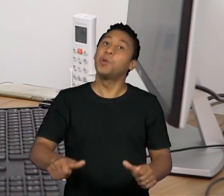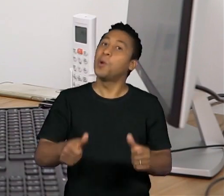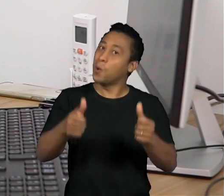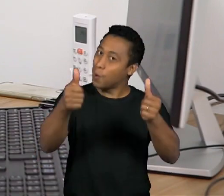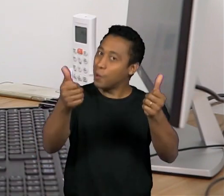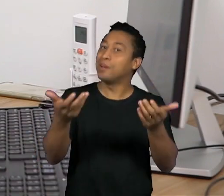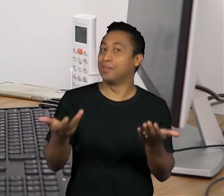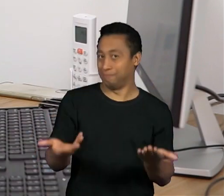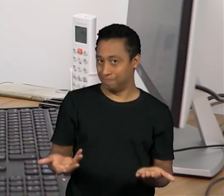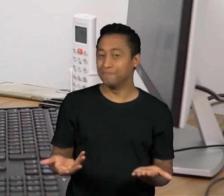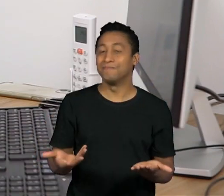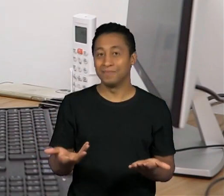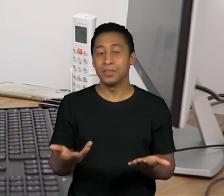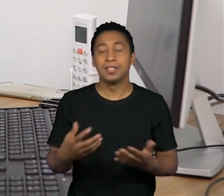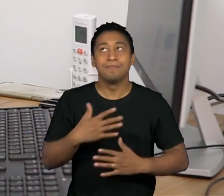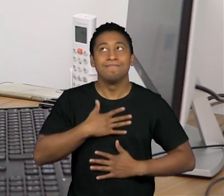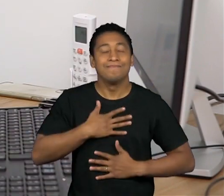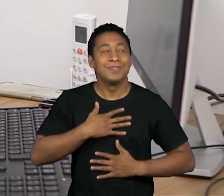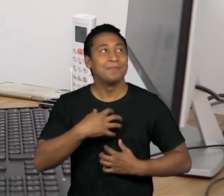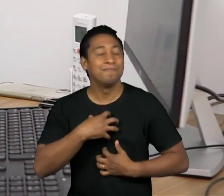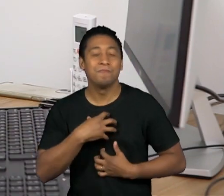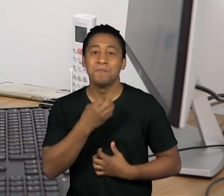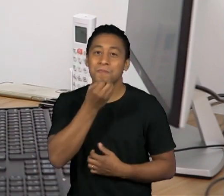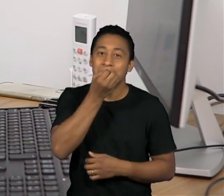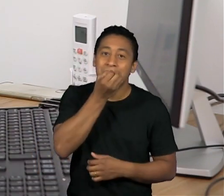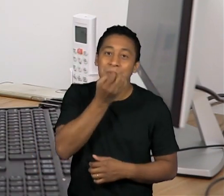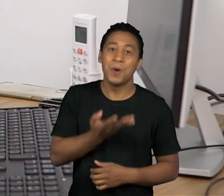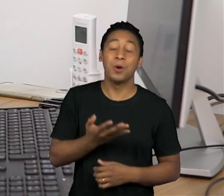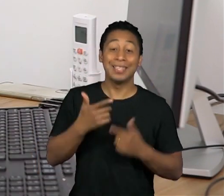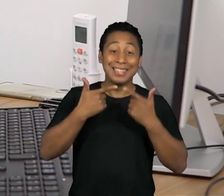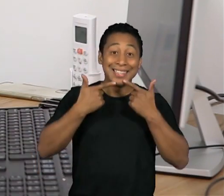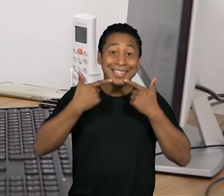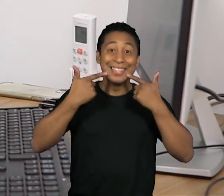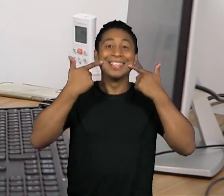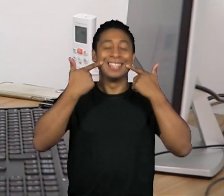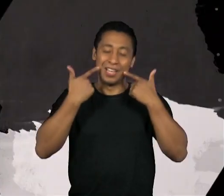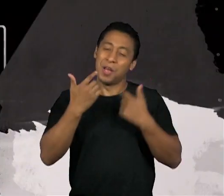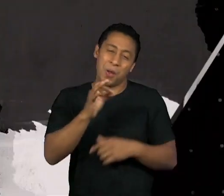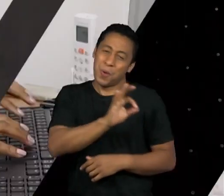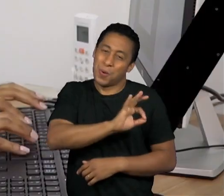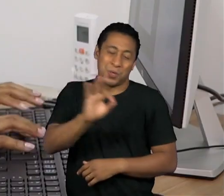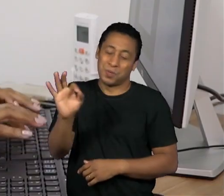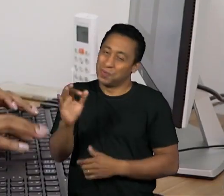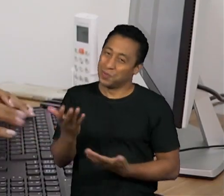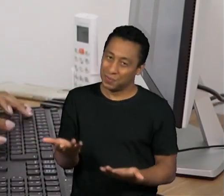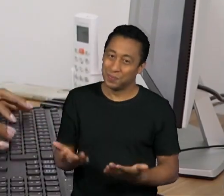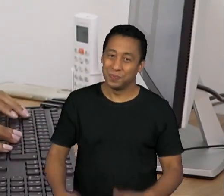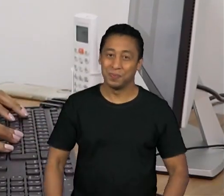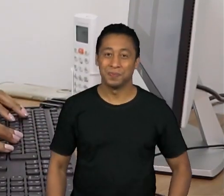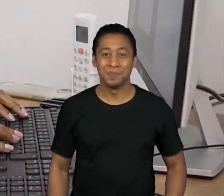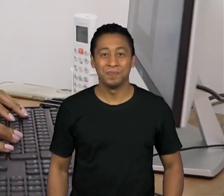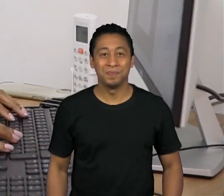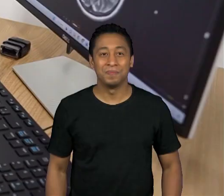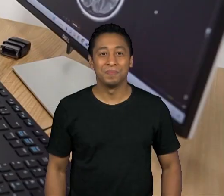aí de trazer sensações boas, então sorrir eu acho que é um excelente remédio, sim.